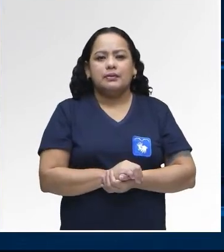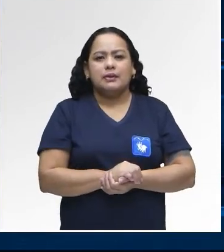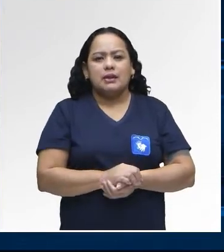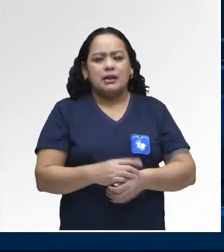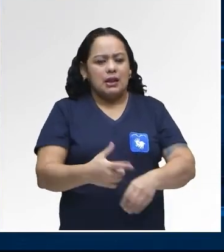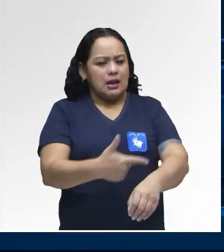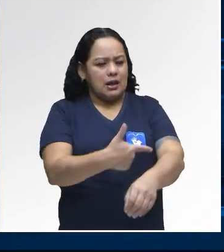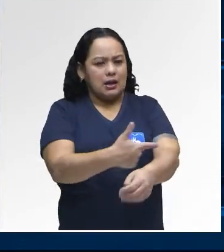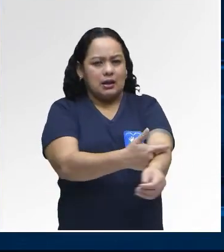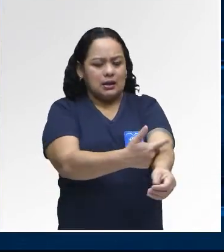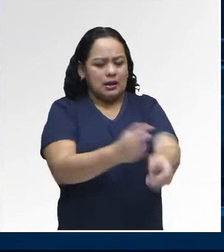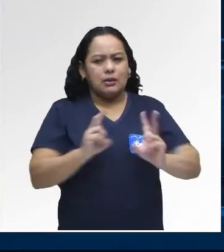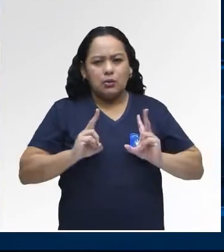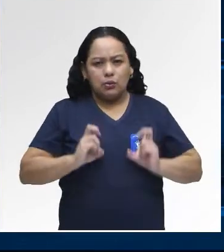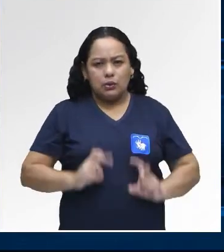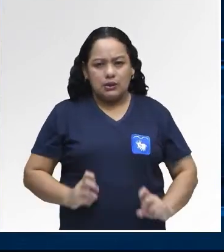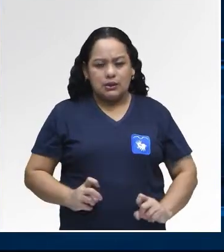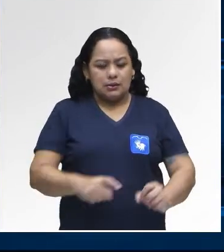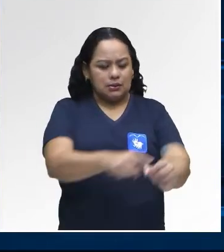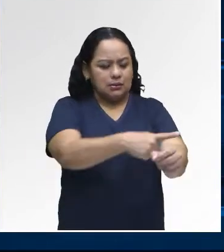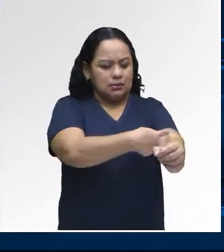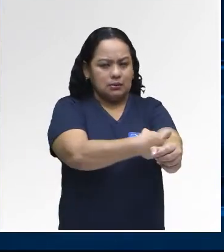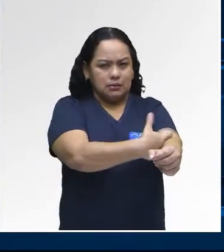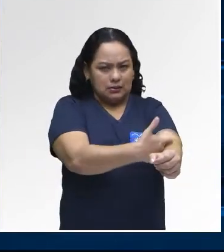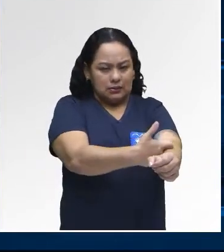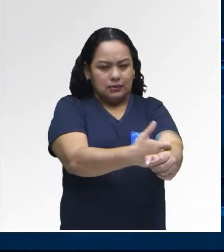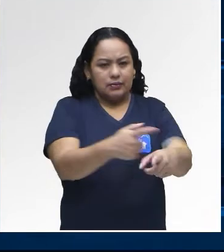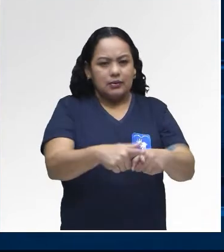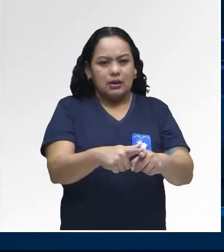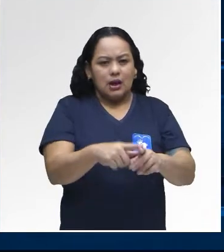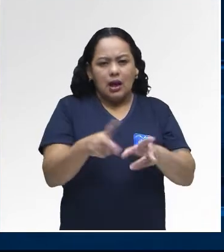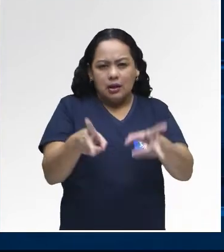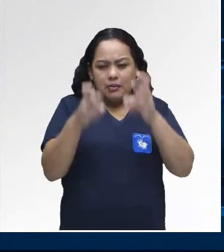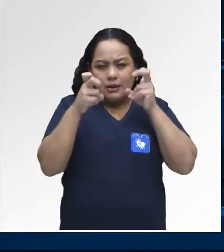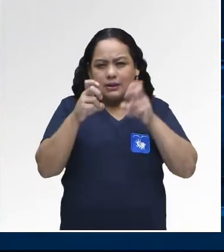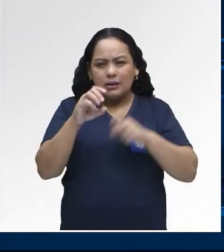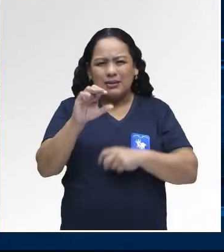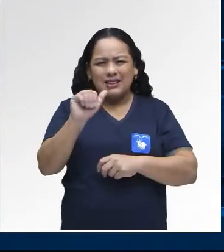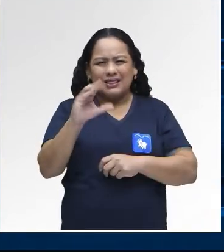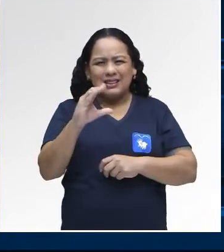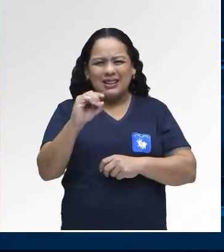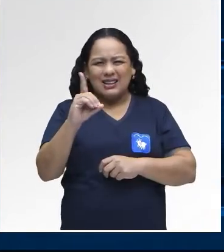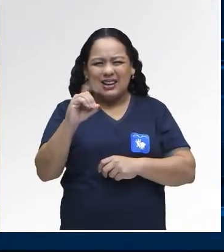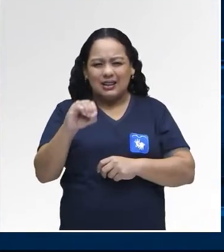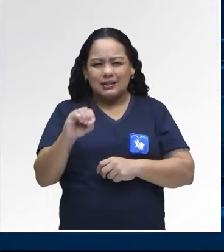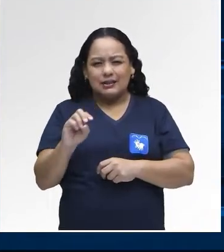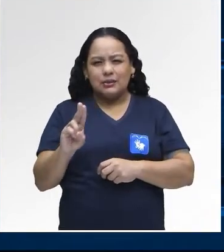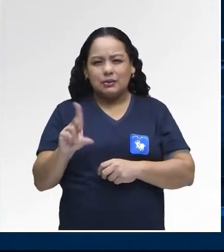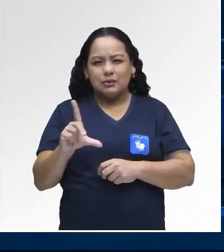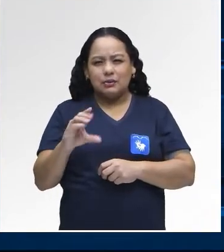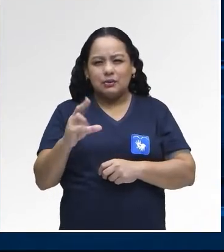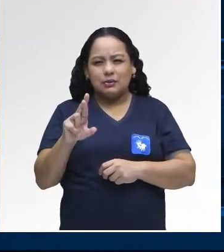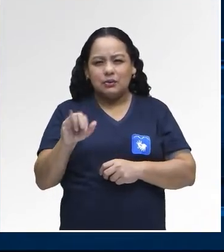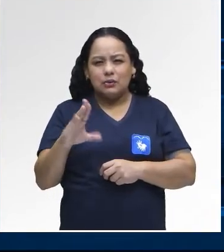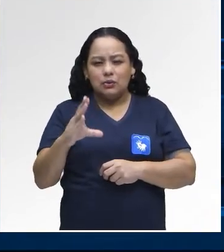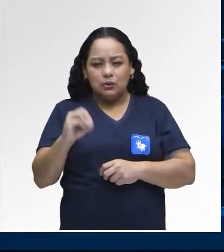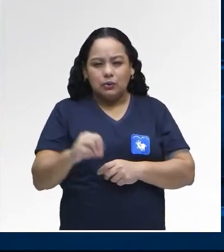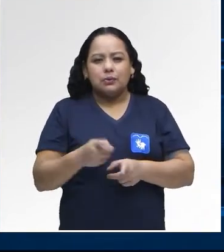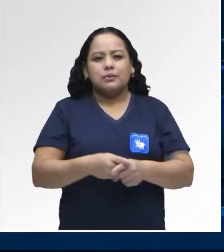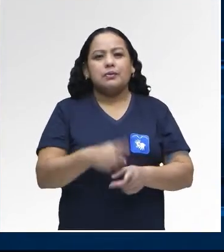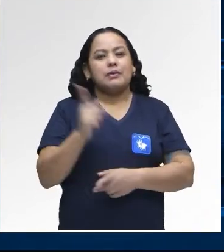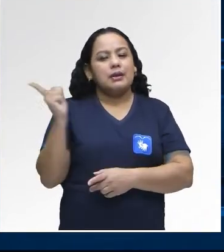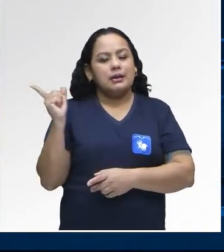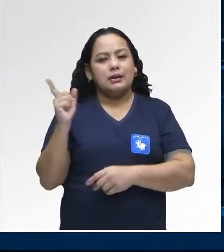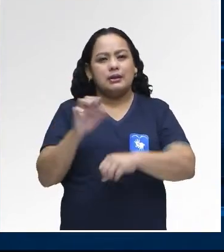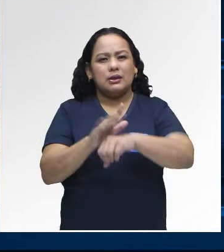está com esse ácido úrico bem elevado, ela pode aí desenvolver gota. E a gota causa